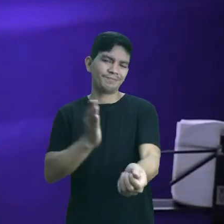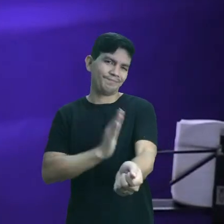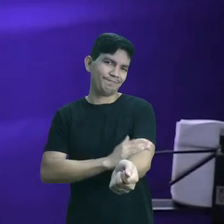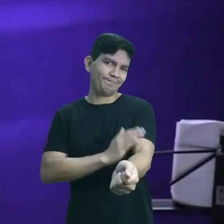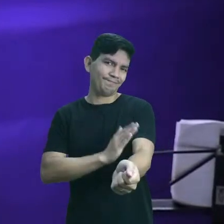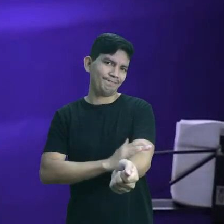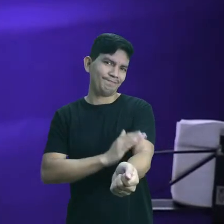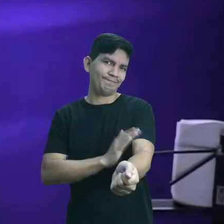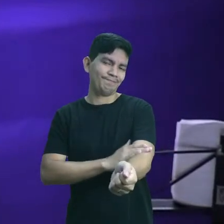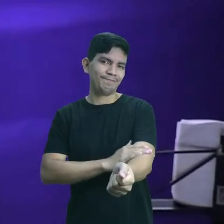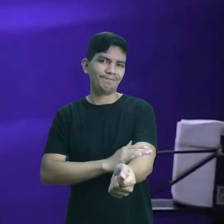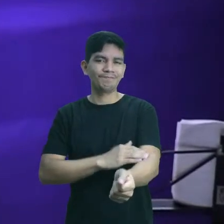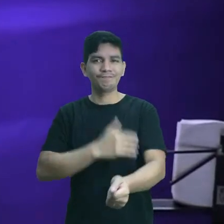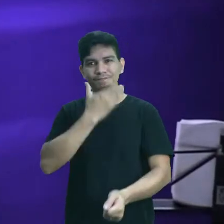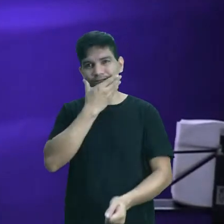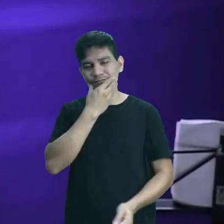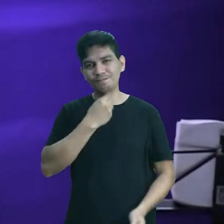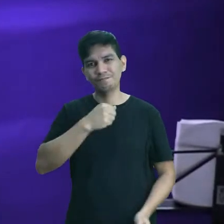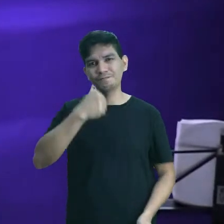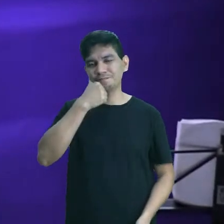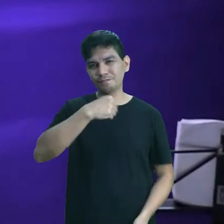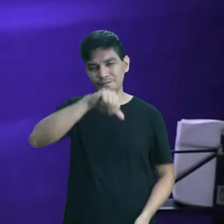O pai e a mãe passam vergonha